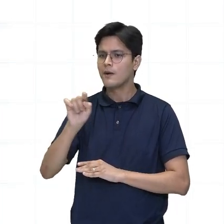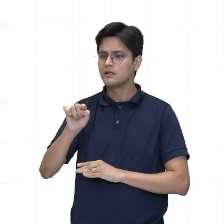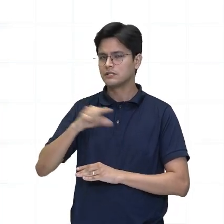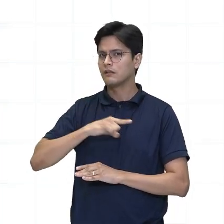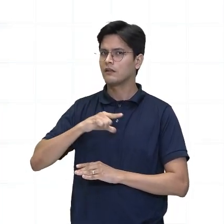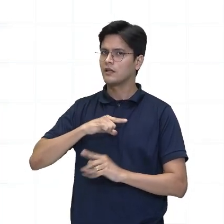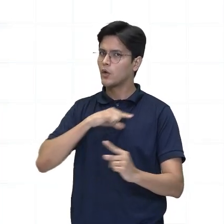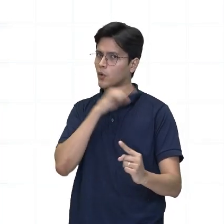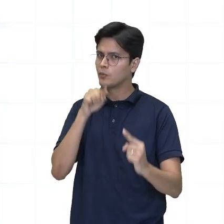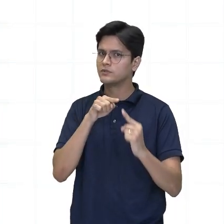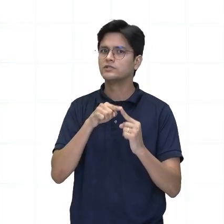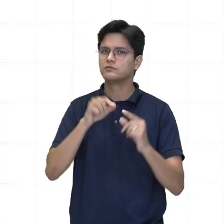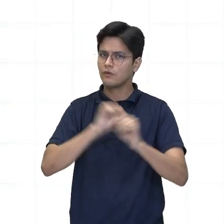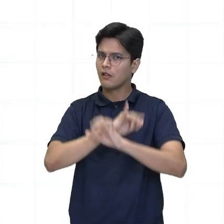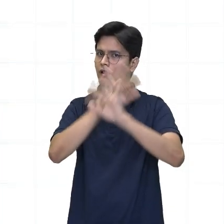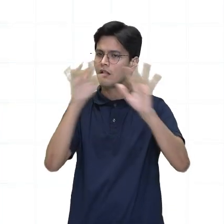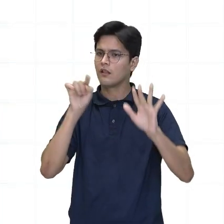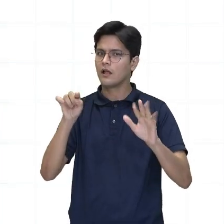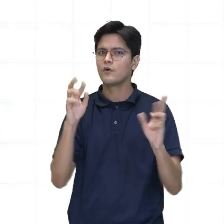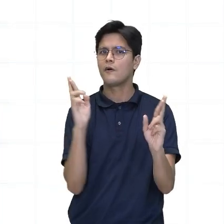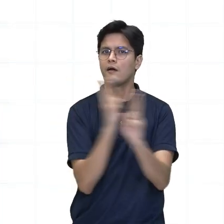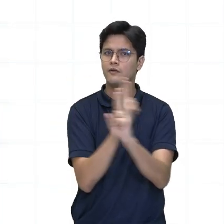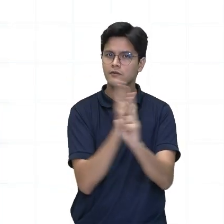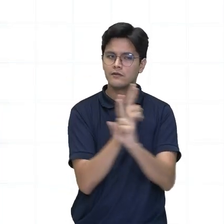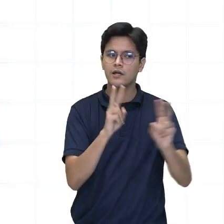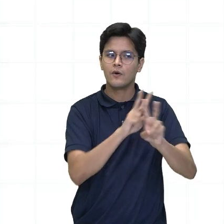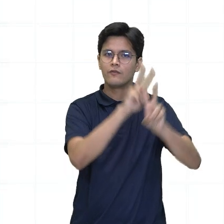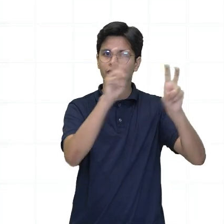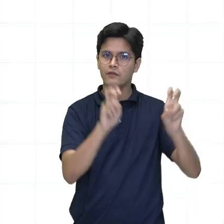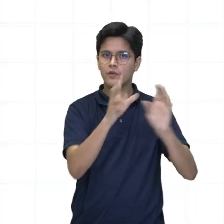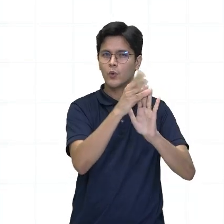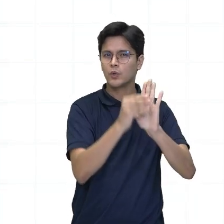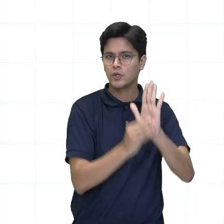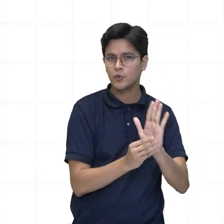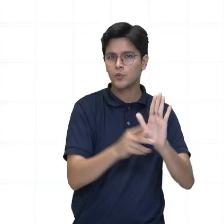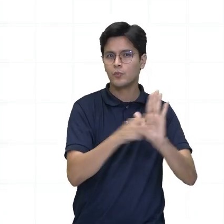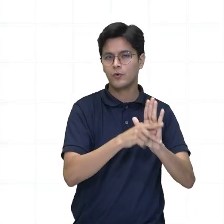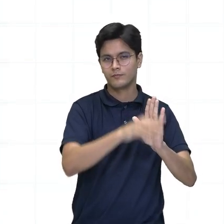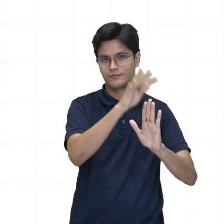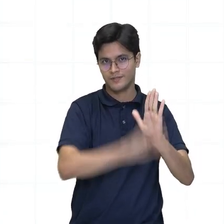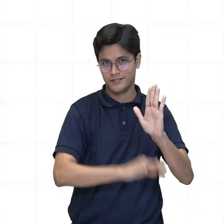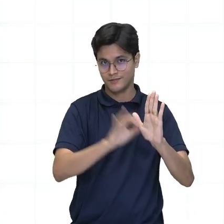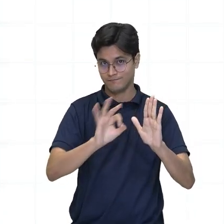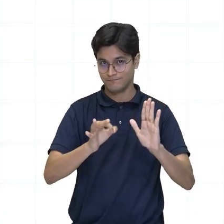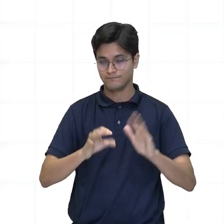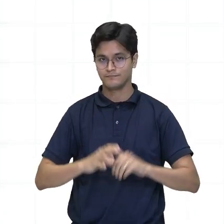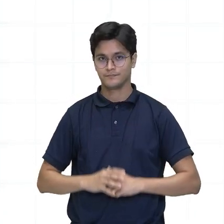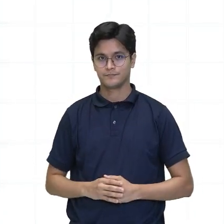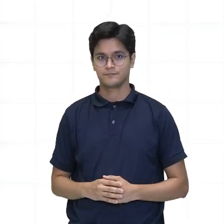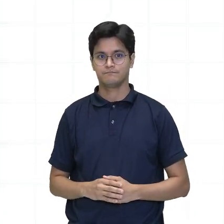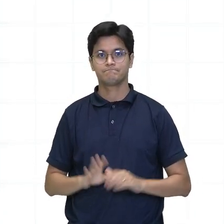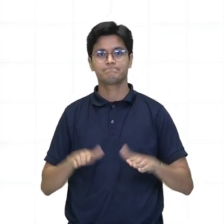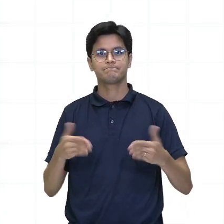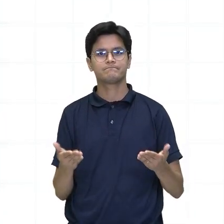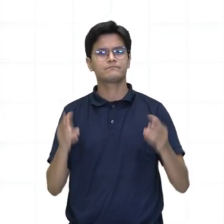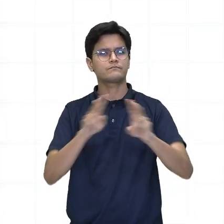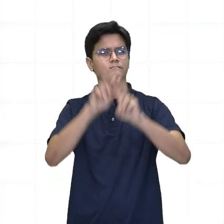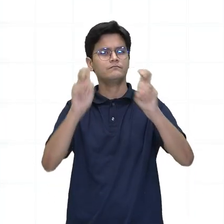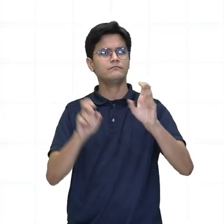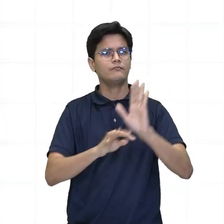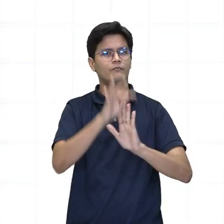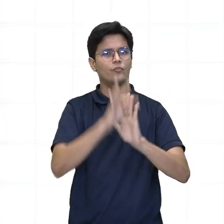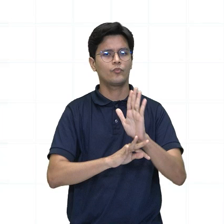possa ter ideia do que se trata, tá bom? Vamos lá para as alternativas. Qual é o assunto do texto? Redes sociais